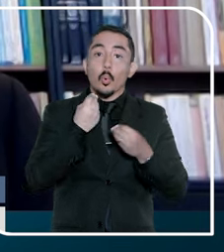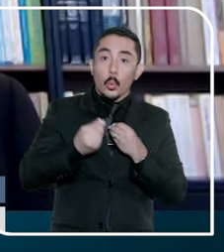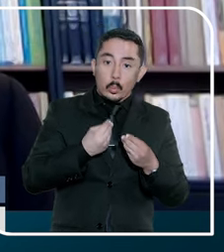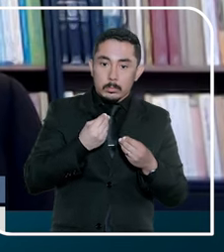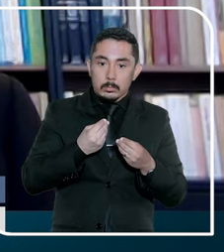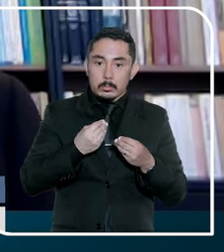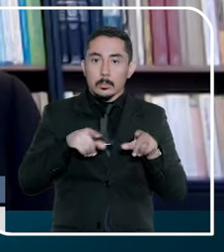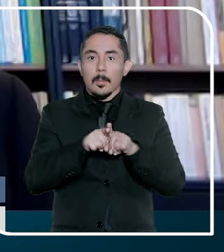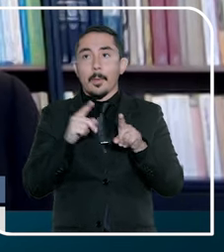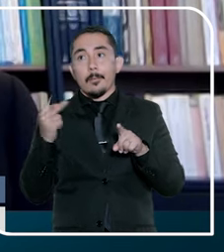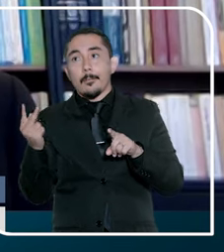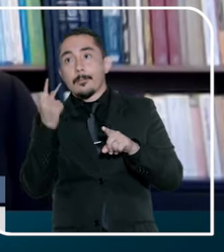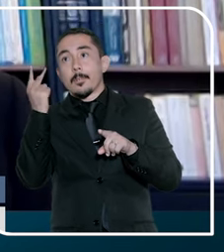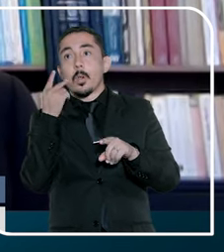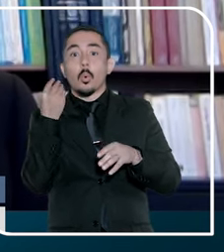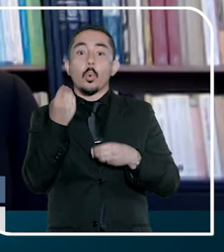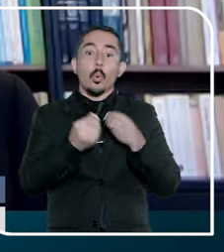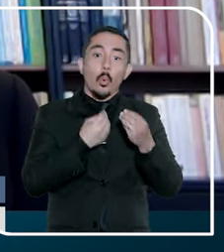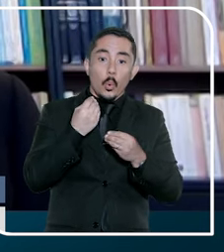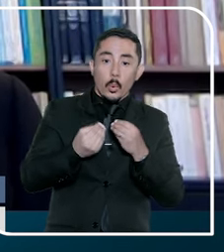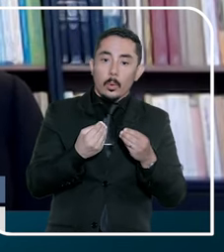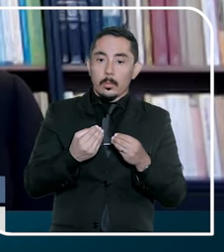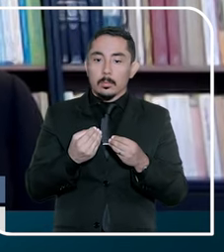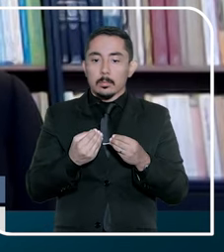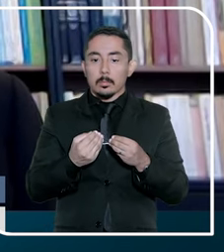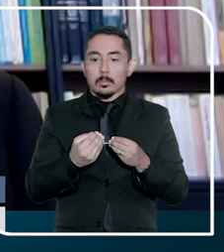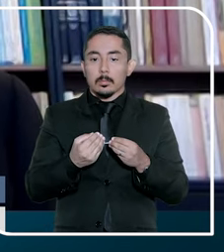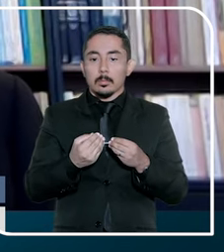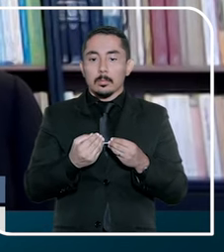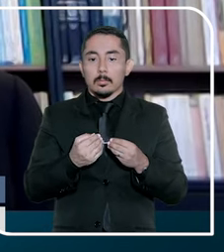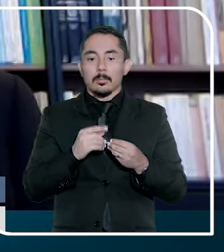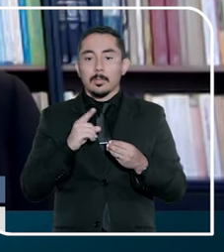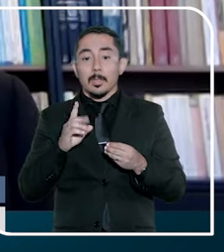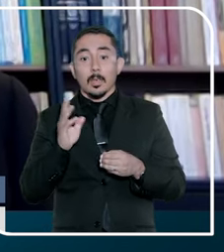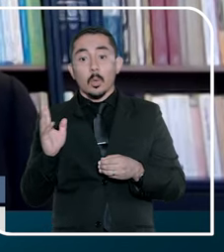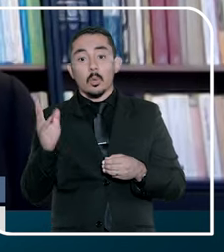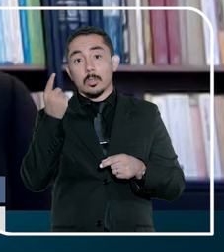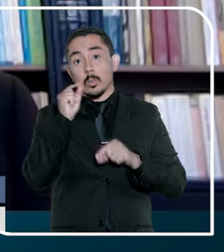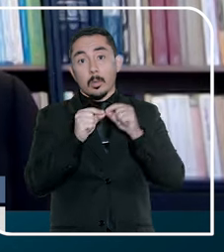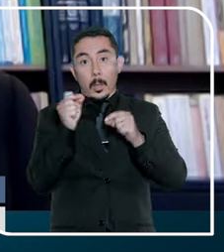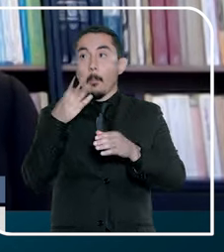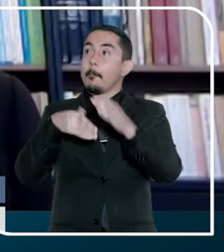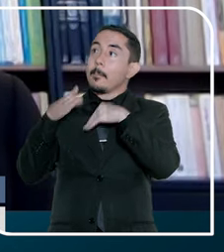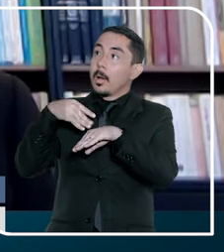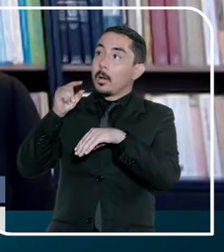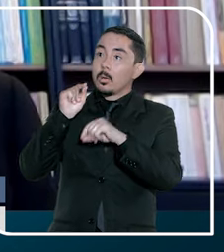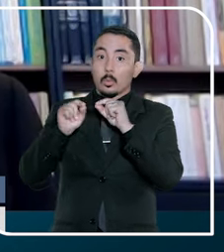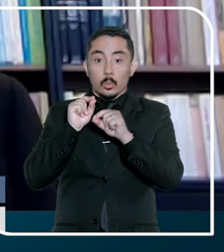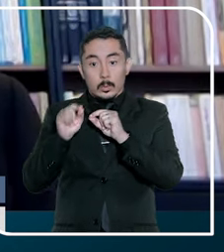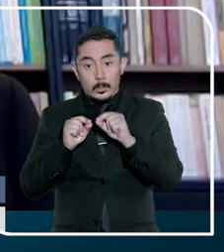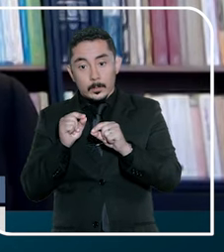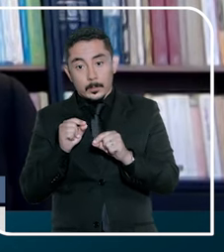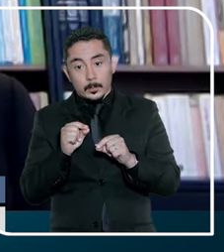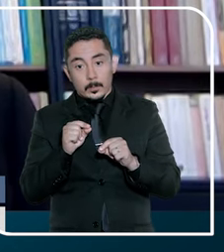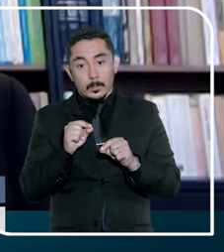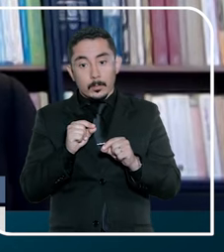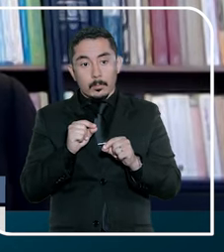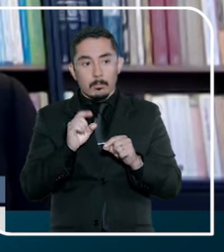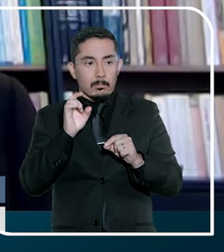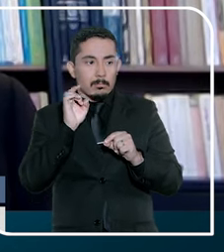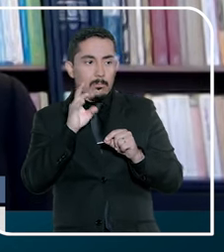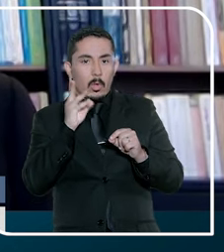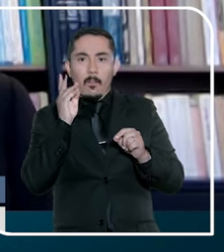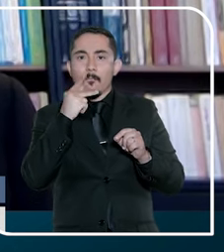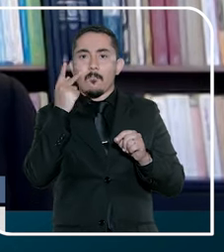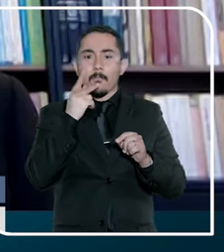furto subtraído com as circunstâncias doos antecedentes do se jeito do que simplesmente eh